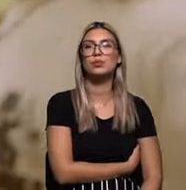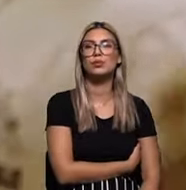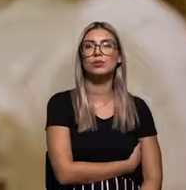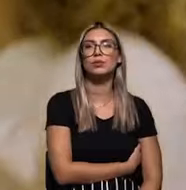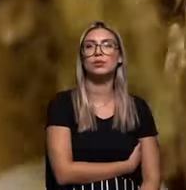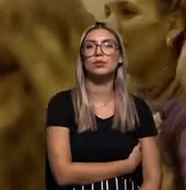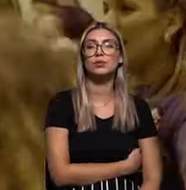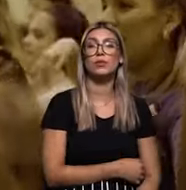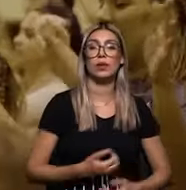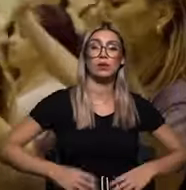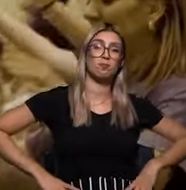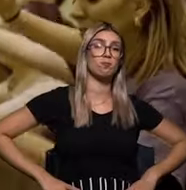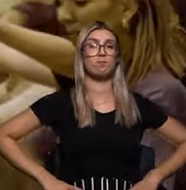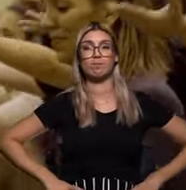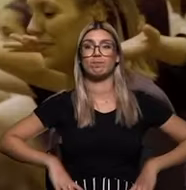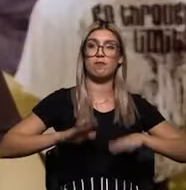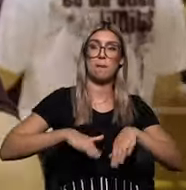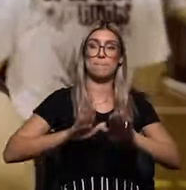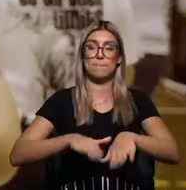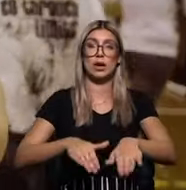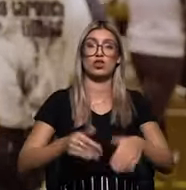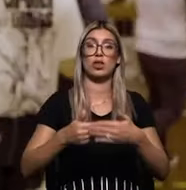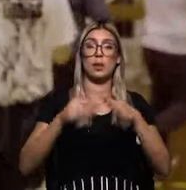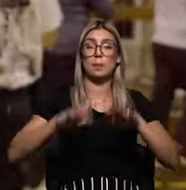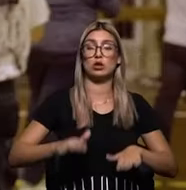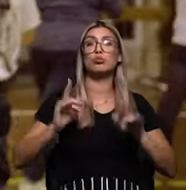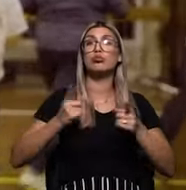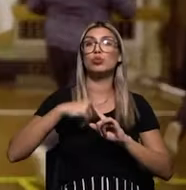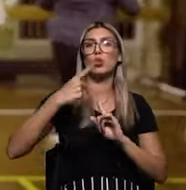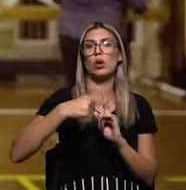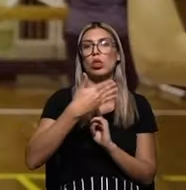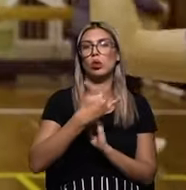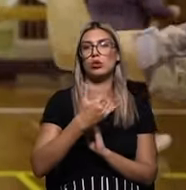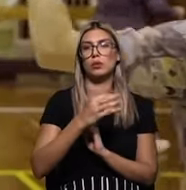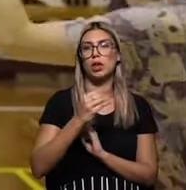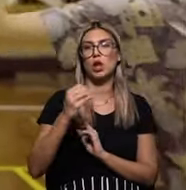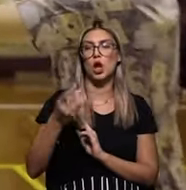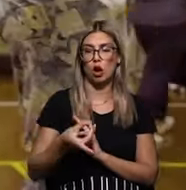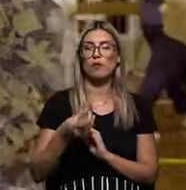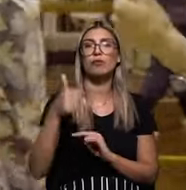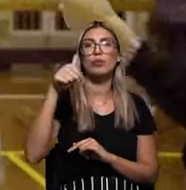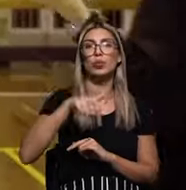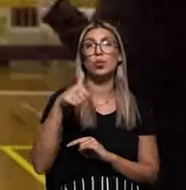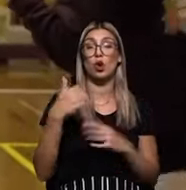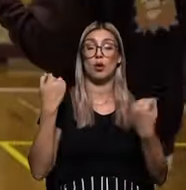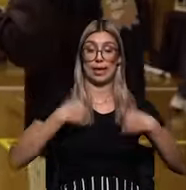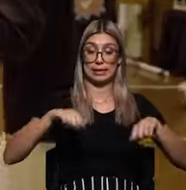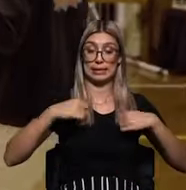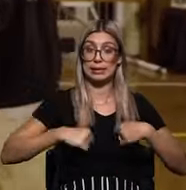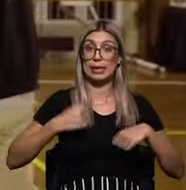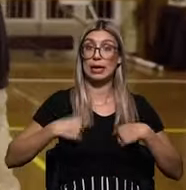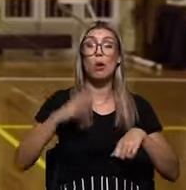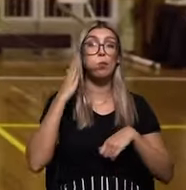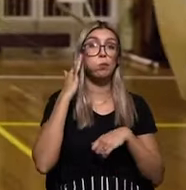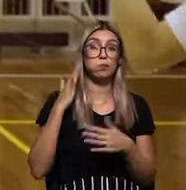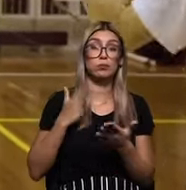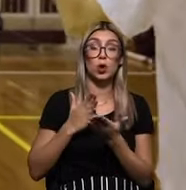A Marcha da Baixa começou em 2009, neste momento estamos com os ensaios a decorrer e já numa fase